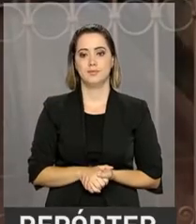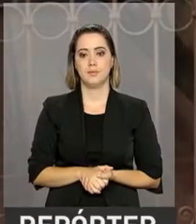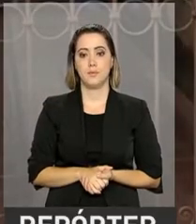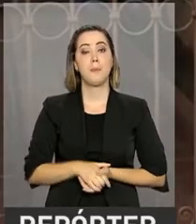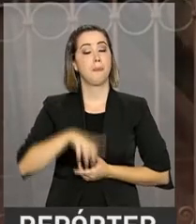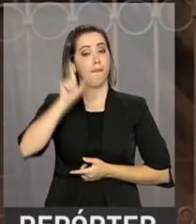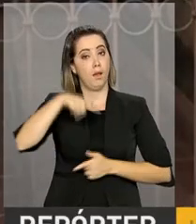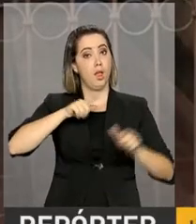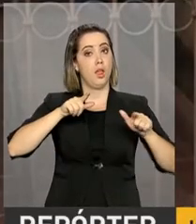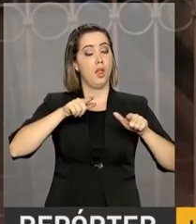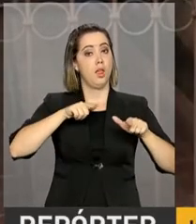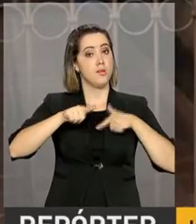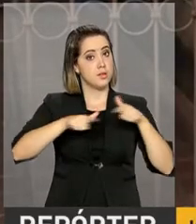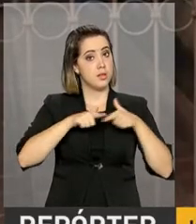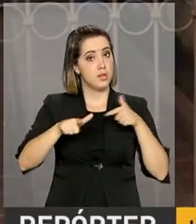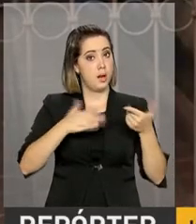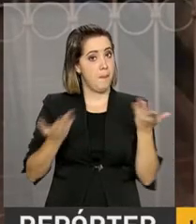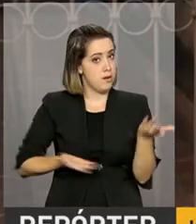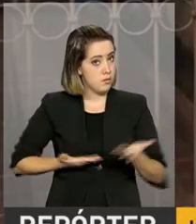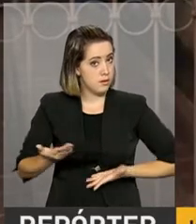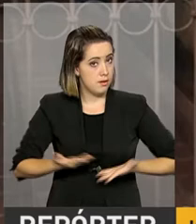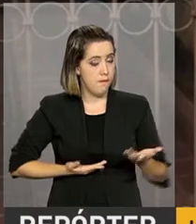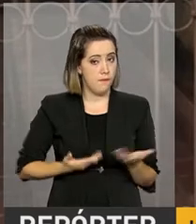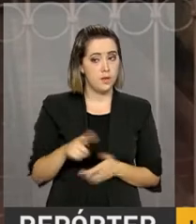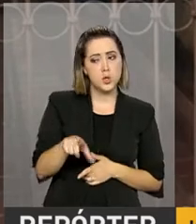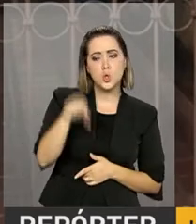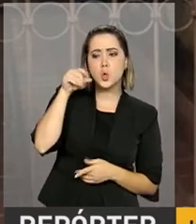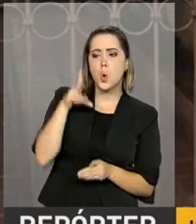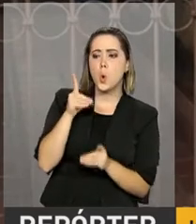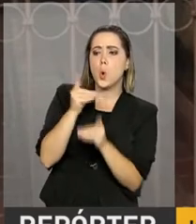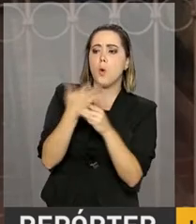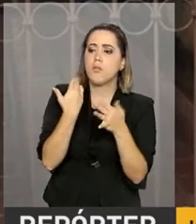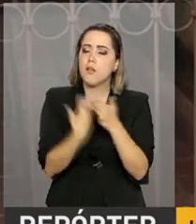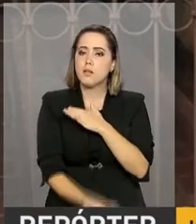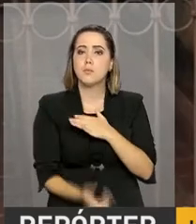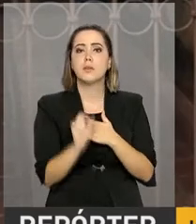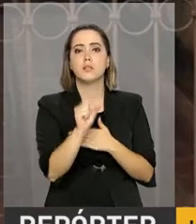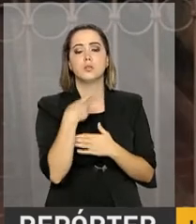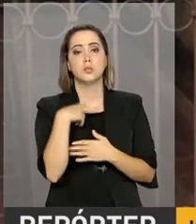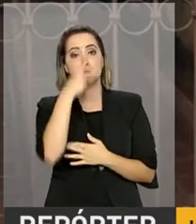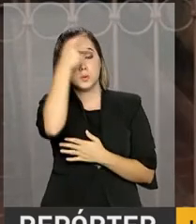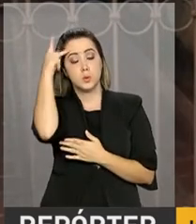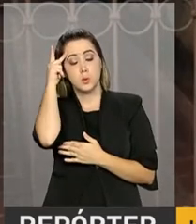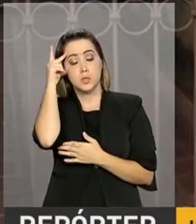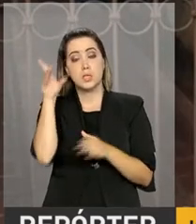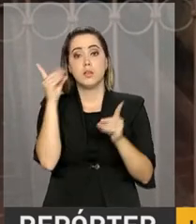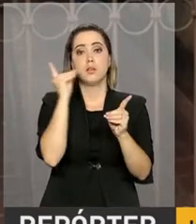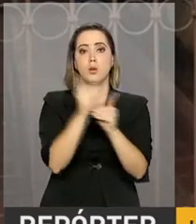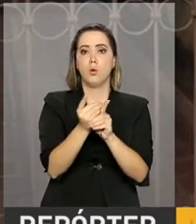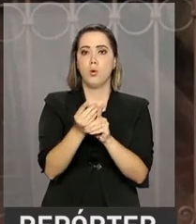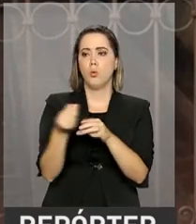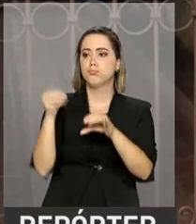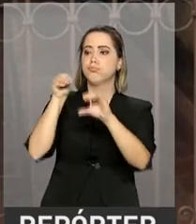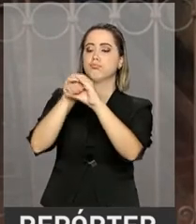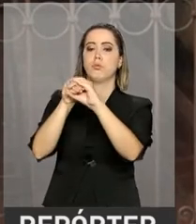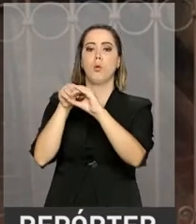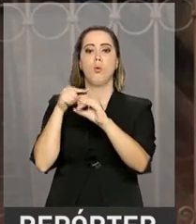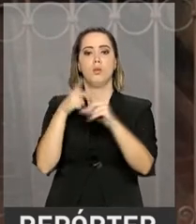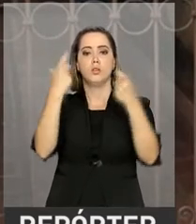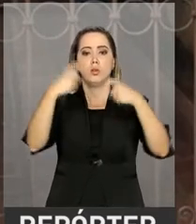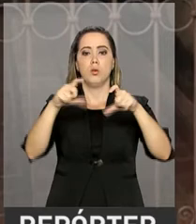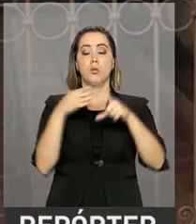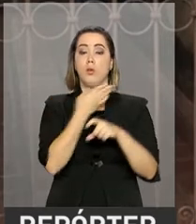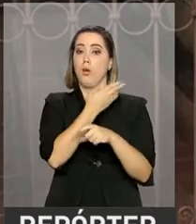É o serviço de achados e perdidos dos Correios. Muita gente que encontra documentos de outras pessoas deixa em caixas de coleta, como esta